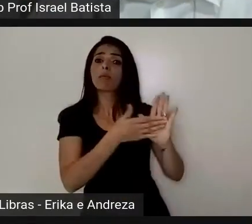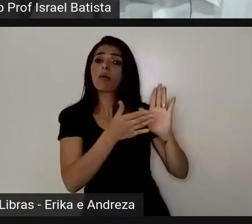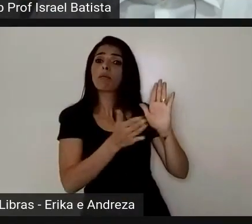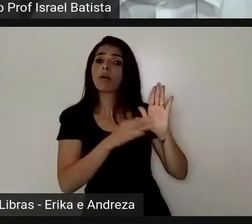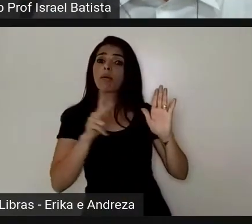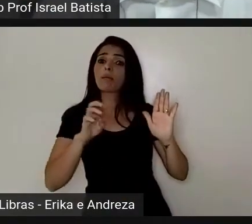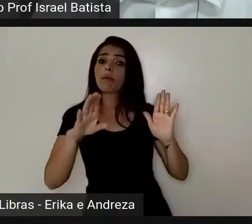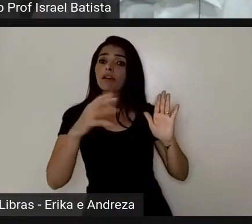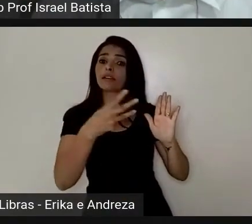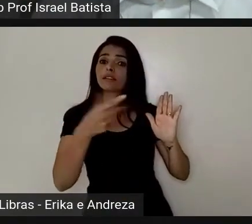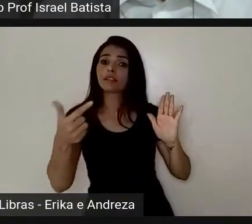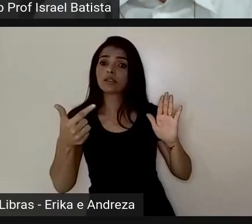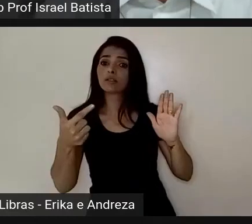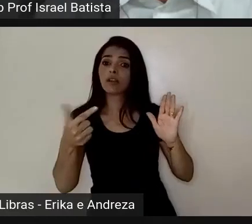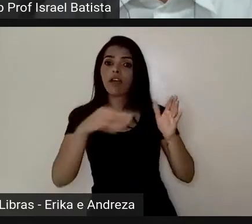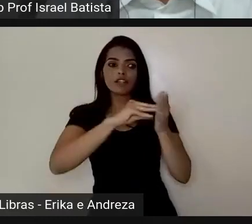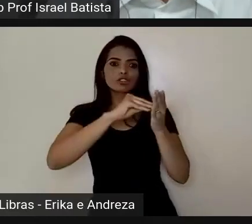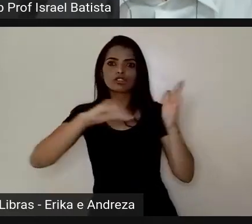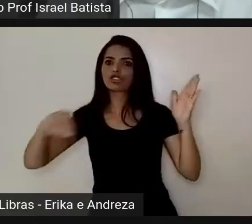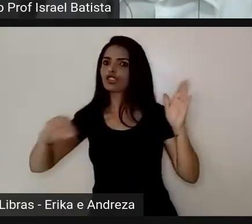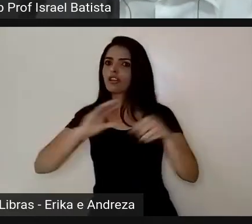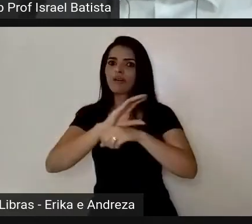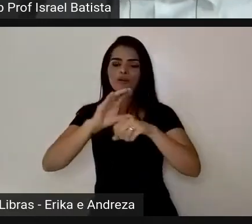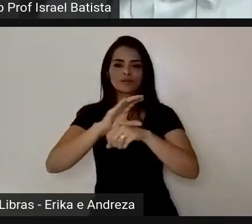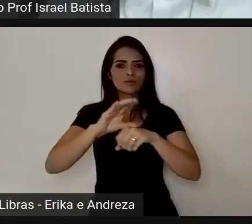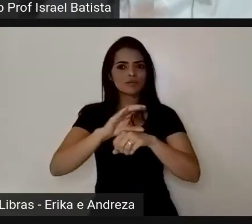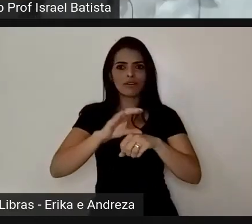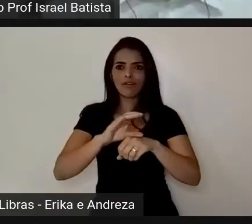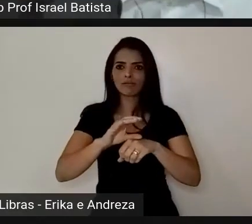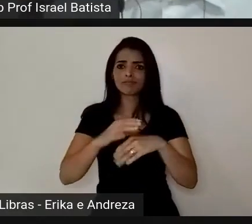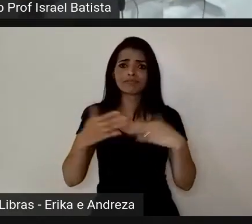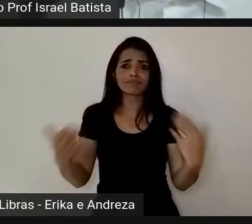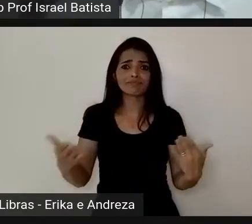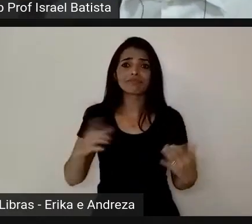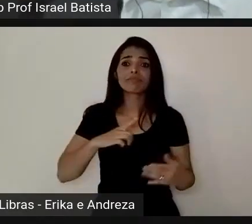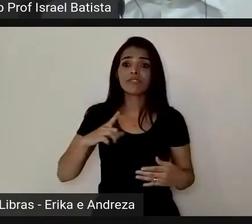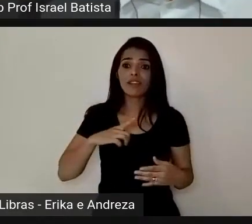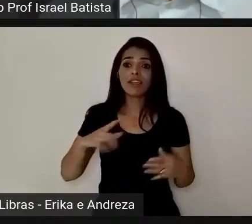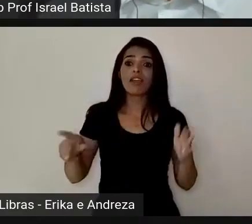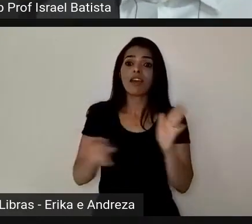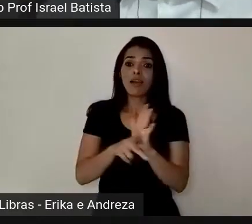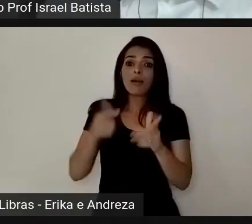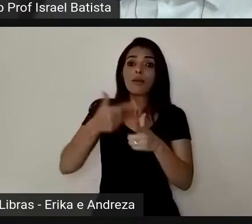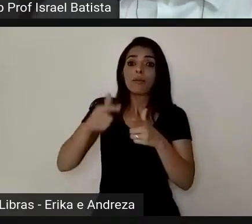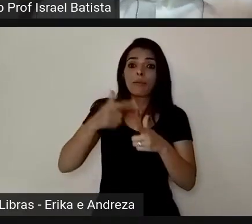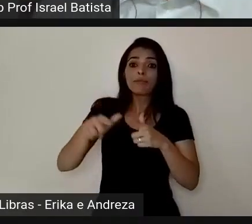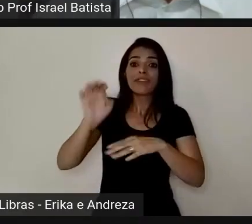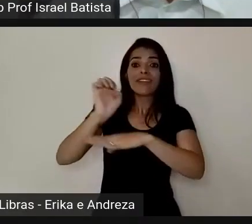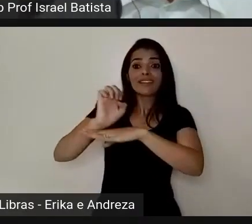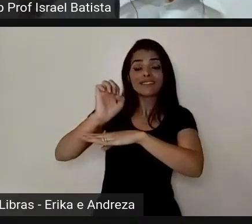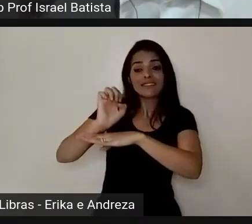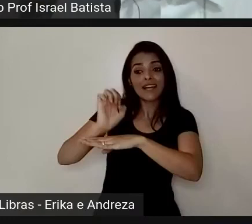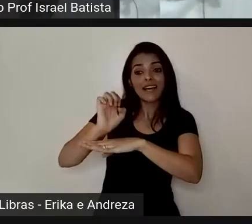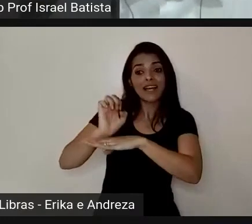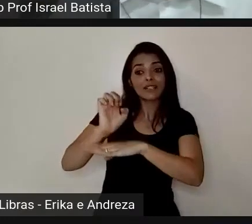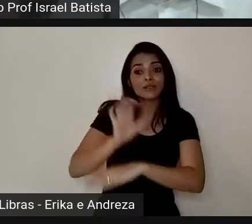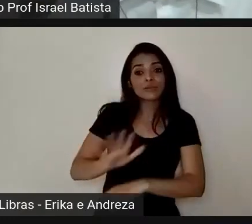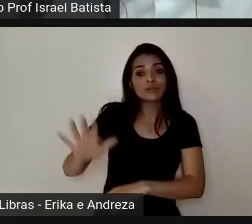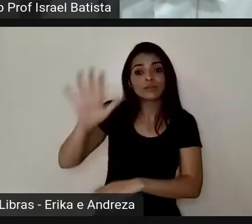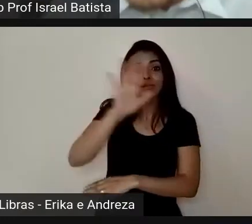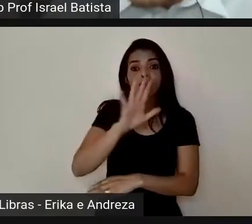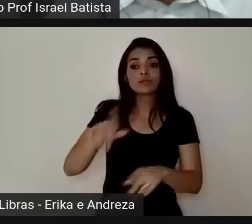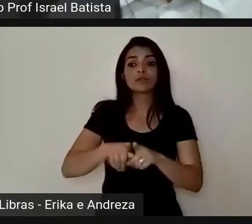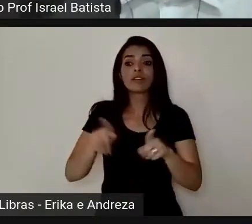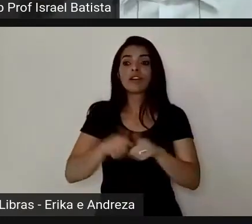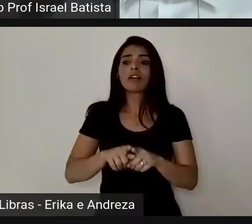são desconstitucionalizadas, né? Abrindo brecha para que estados, poderes legislativos, simplesmente